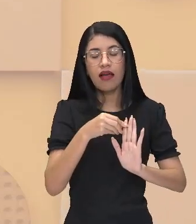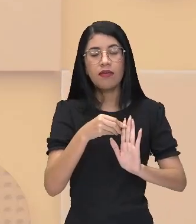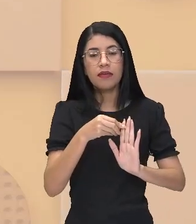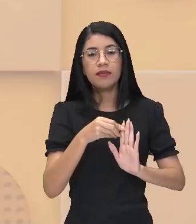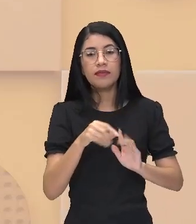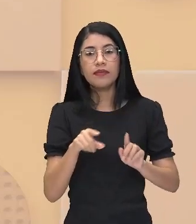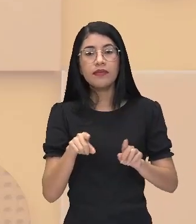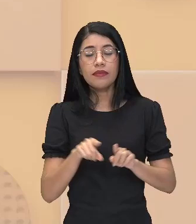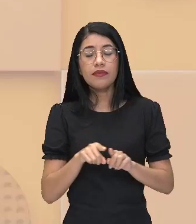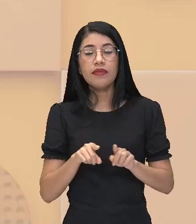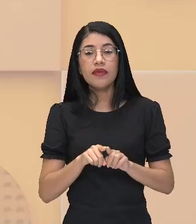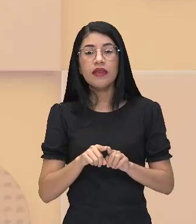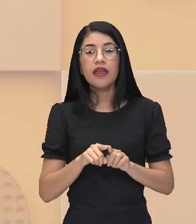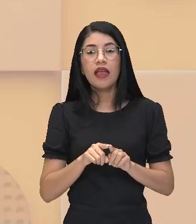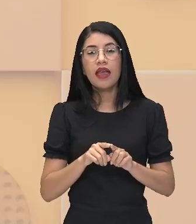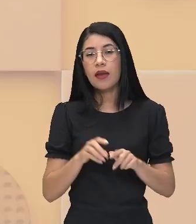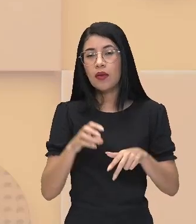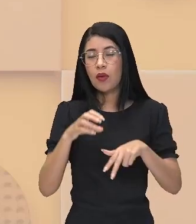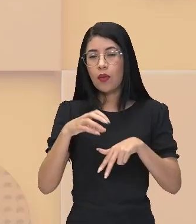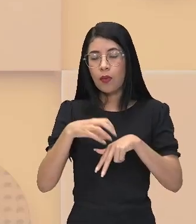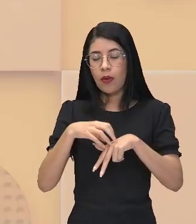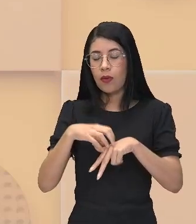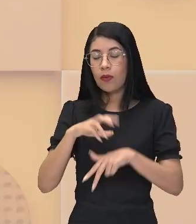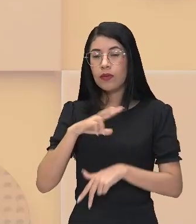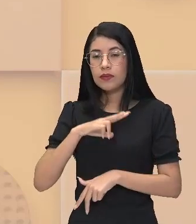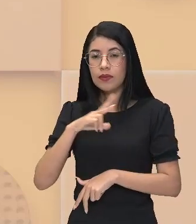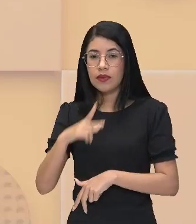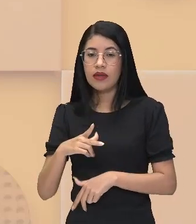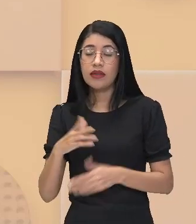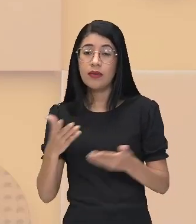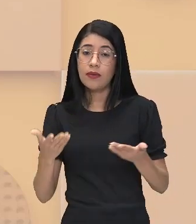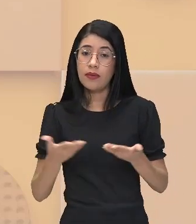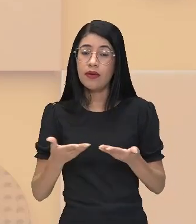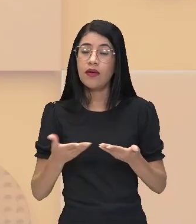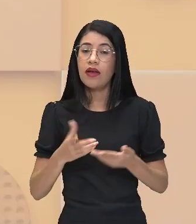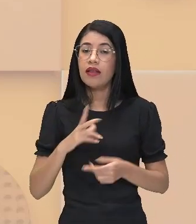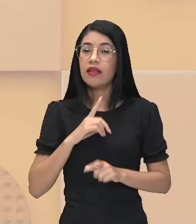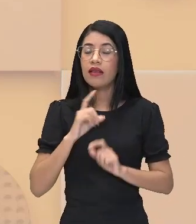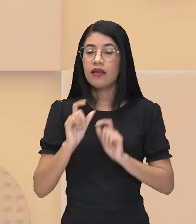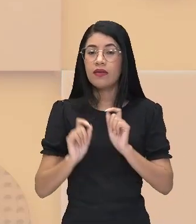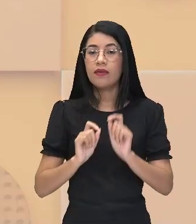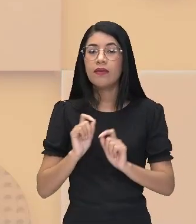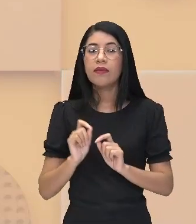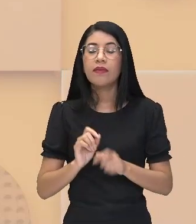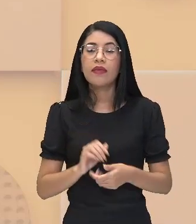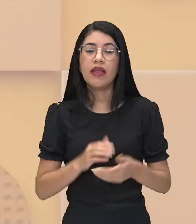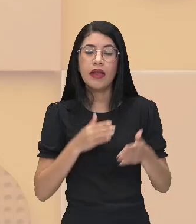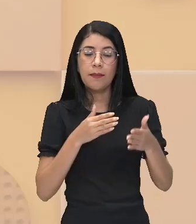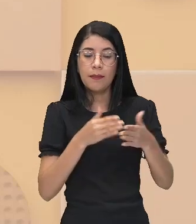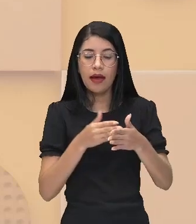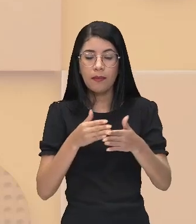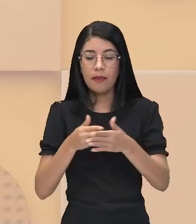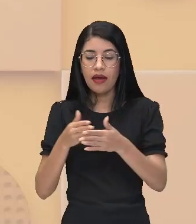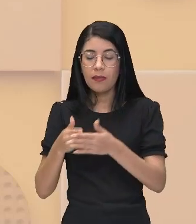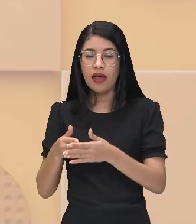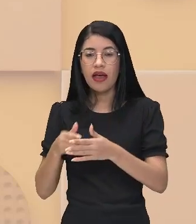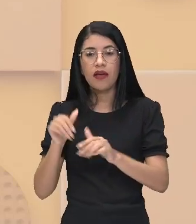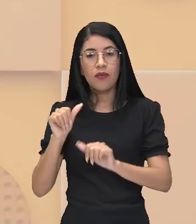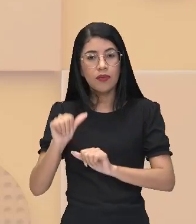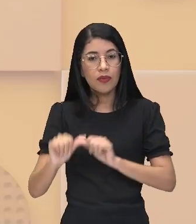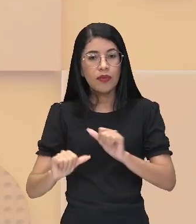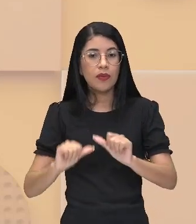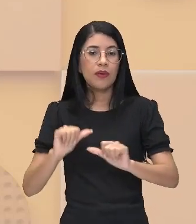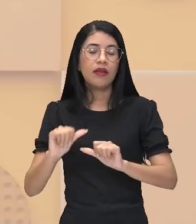região, em nome de Portugal. Então agora nós vamos ter esses limites redefinidos.